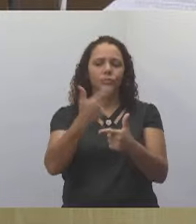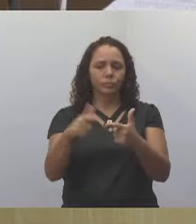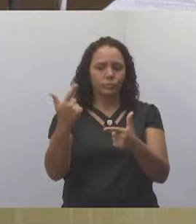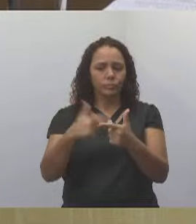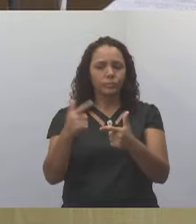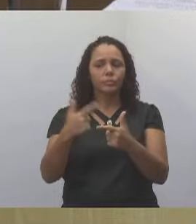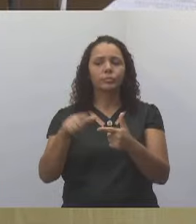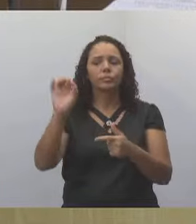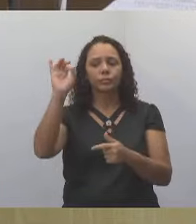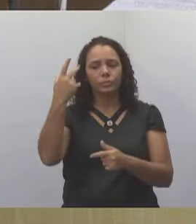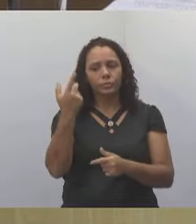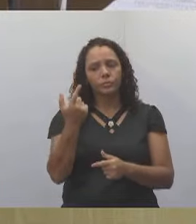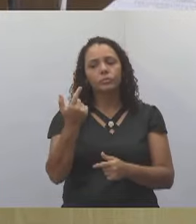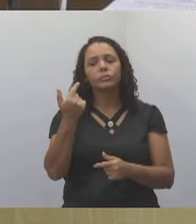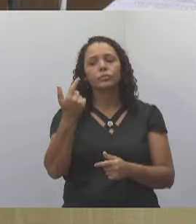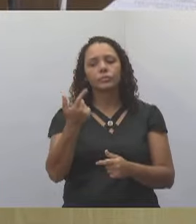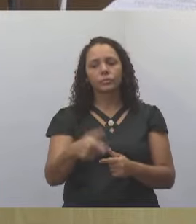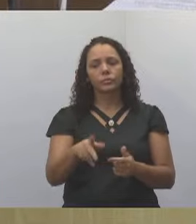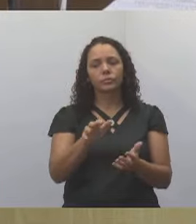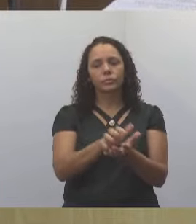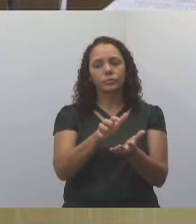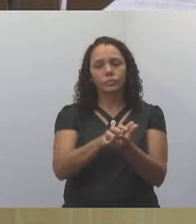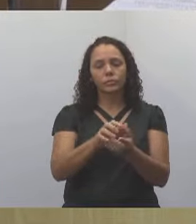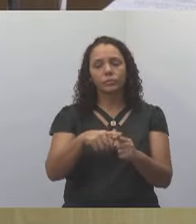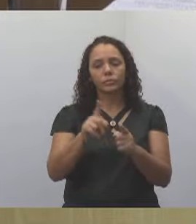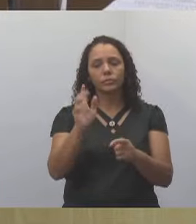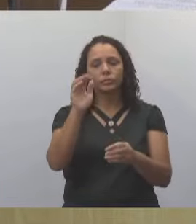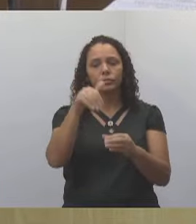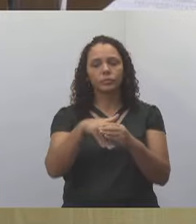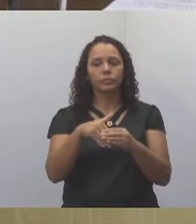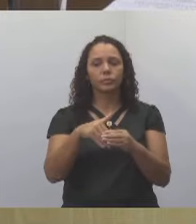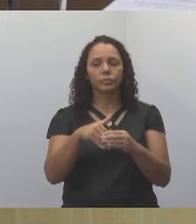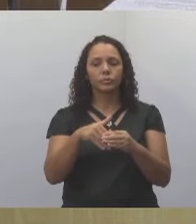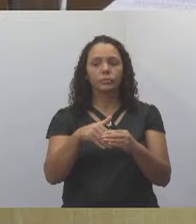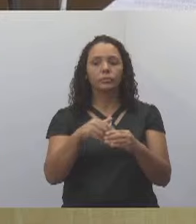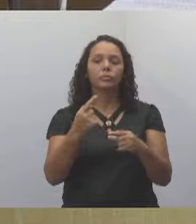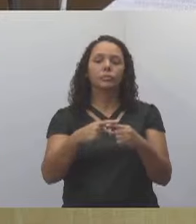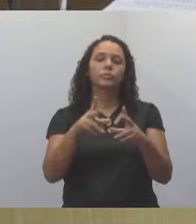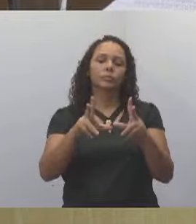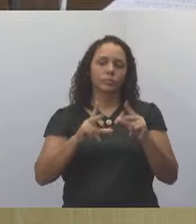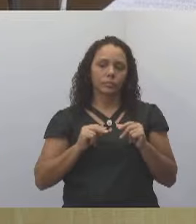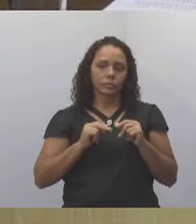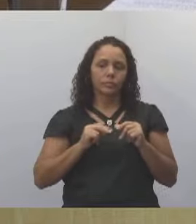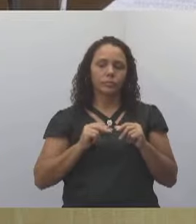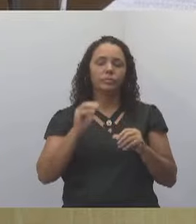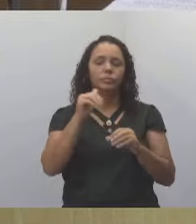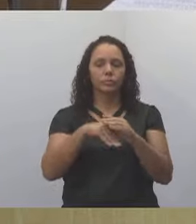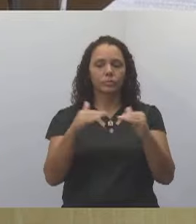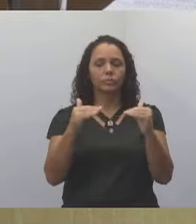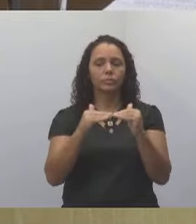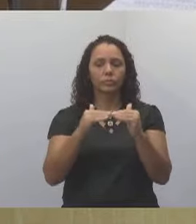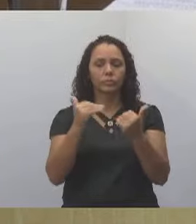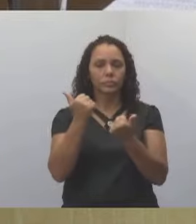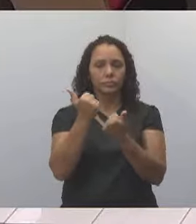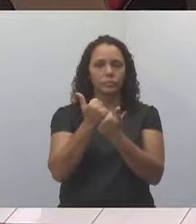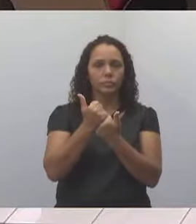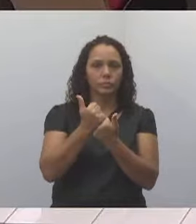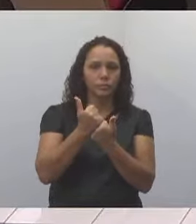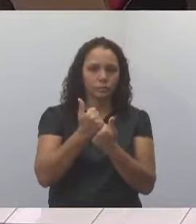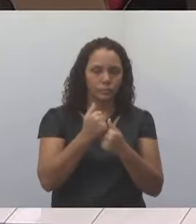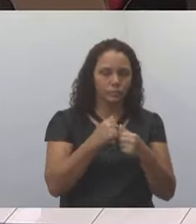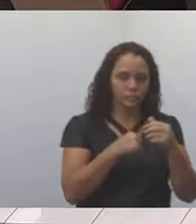que ocorre em nossa cidade, mas estarei votando realmente pelo mérito em si. Meu voto é favorável.